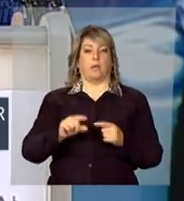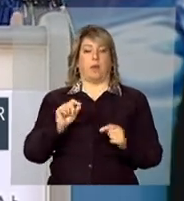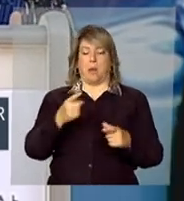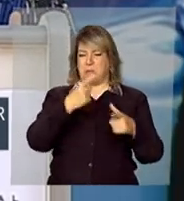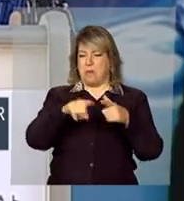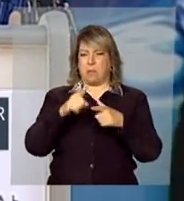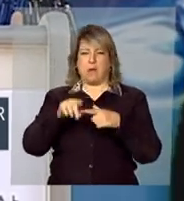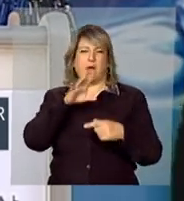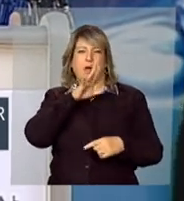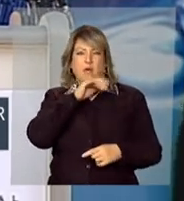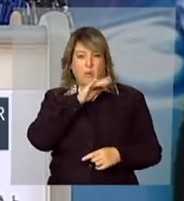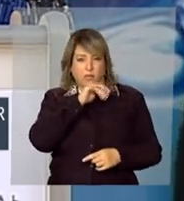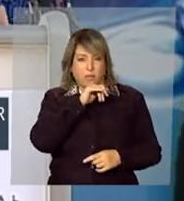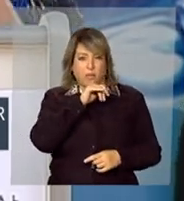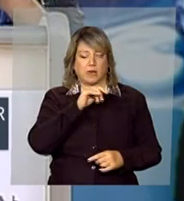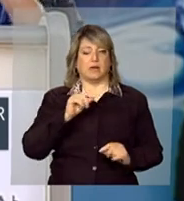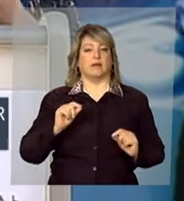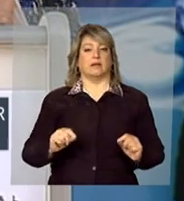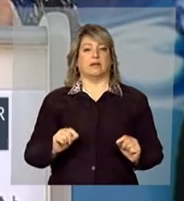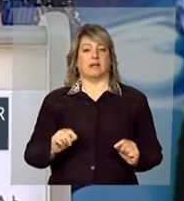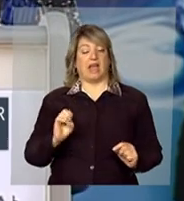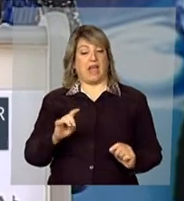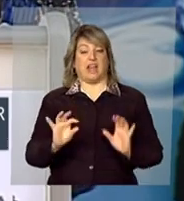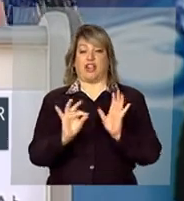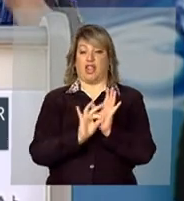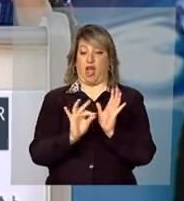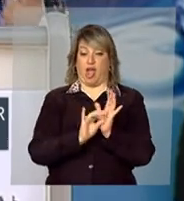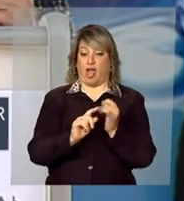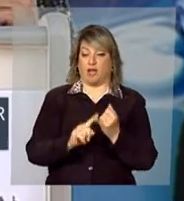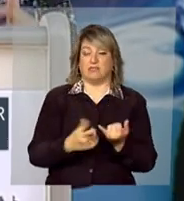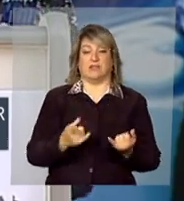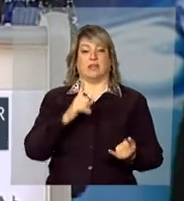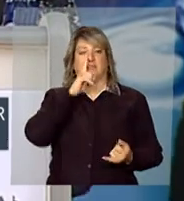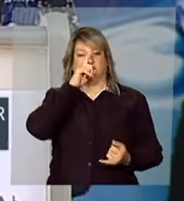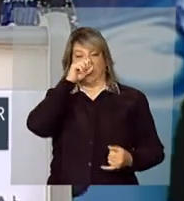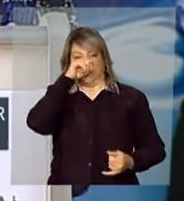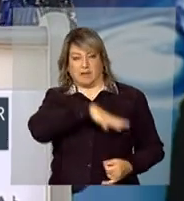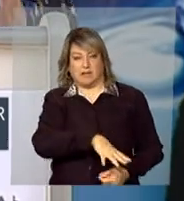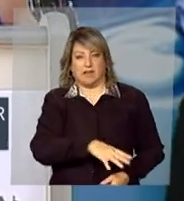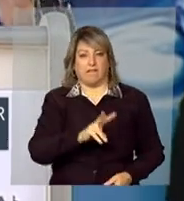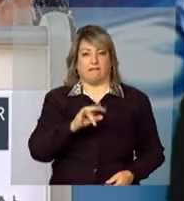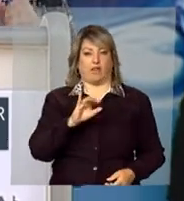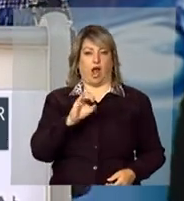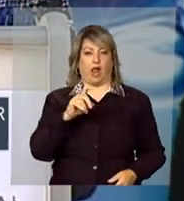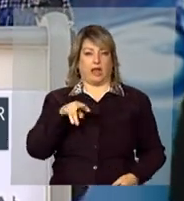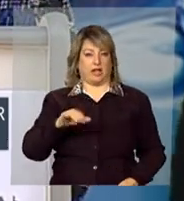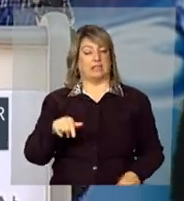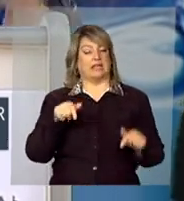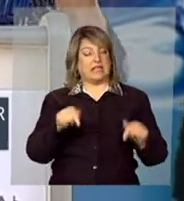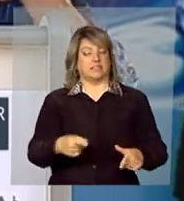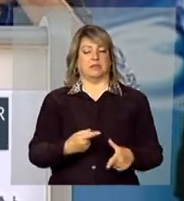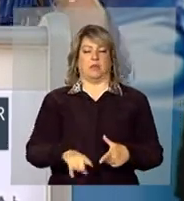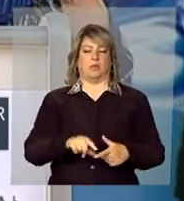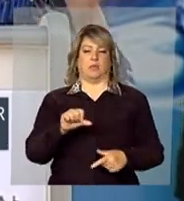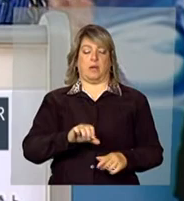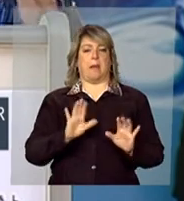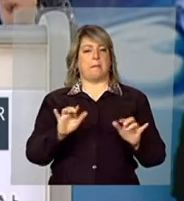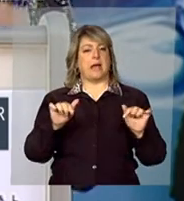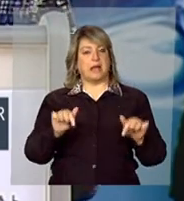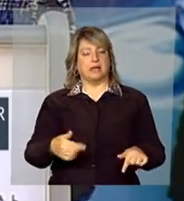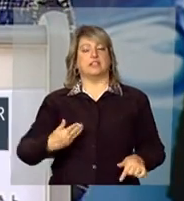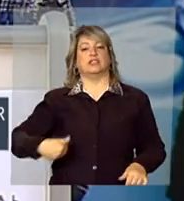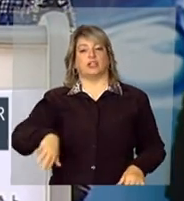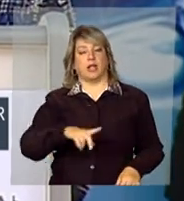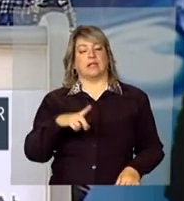ruim é droga, violência, esse é o problema ruim. Mas esse nós